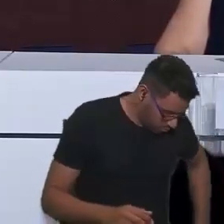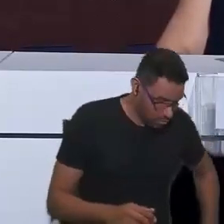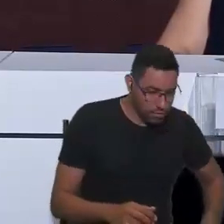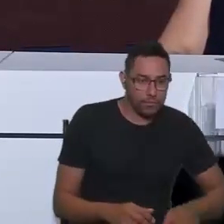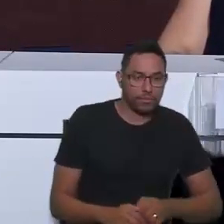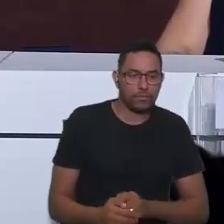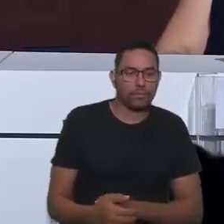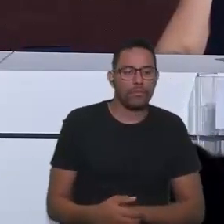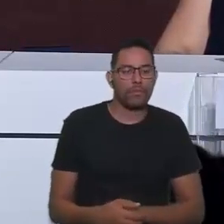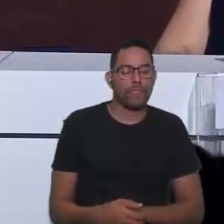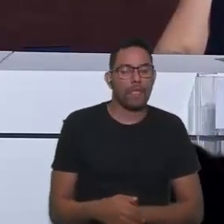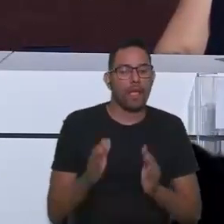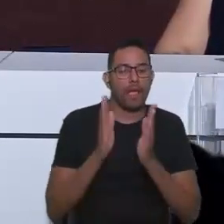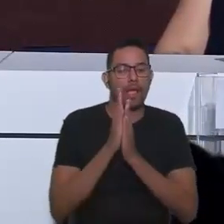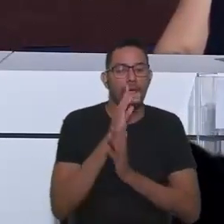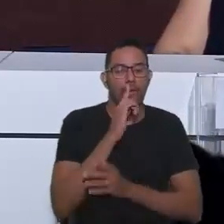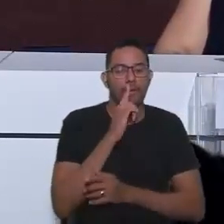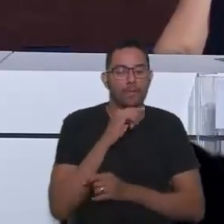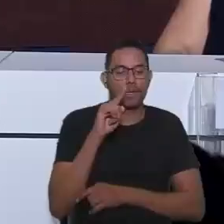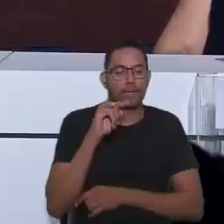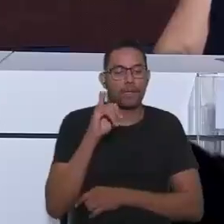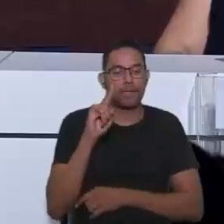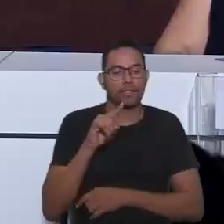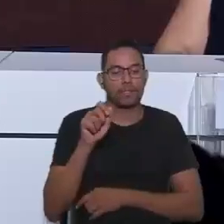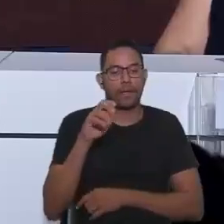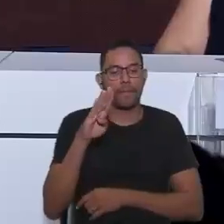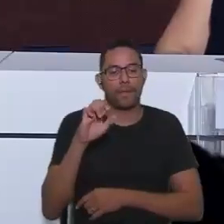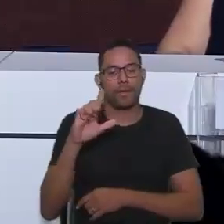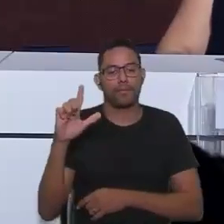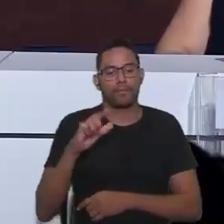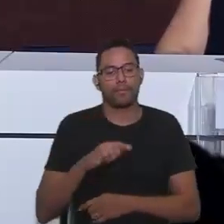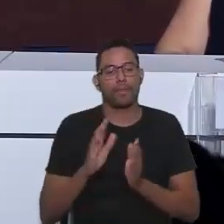ano que eu passo o aniversário da Isabel sem Isabel.